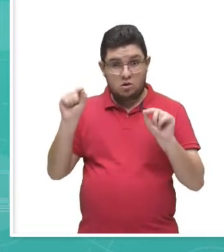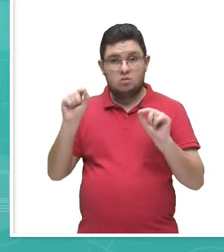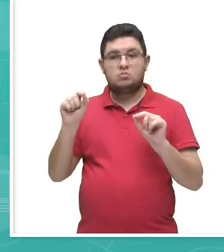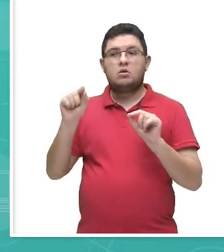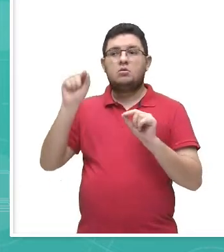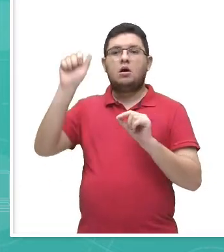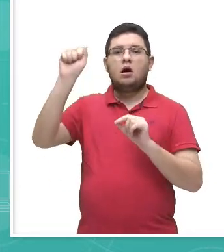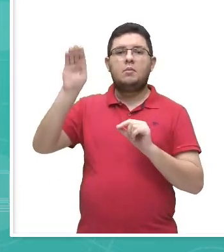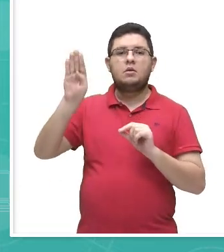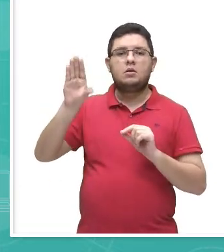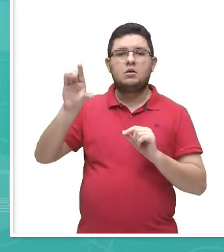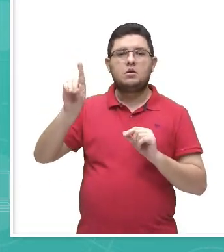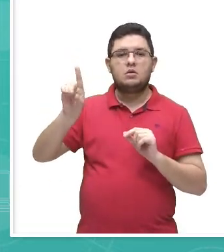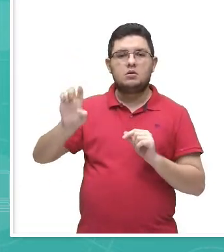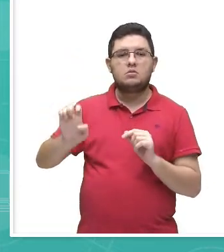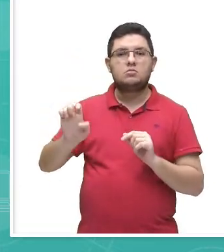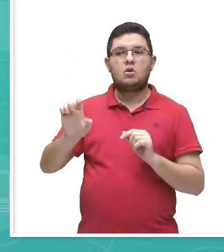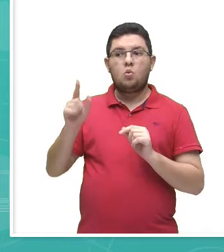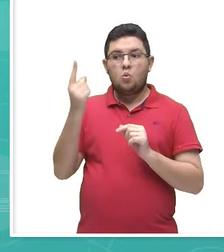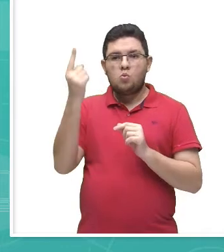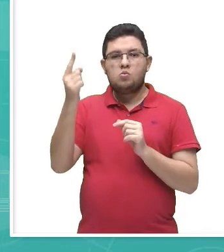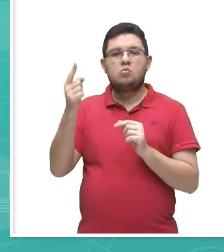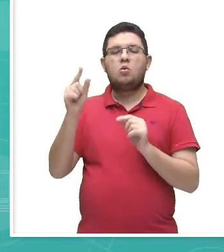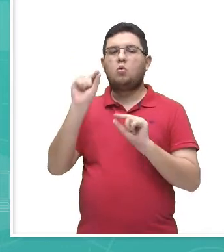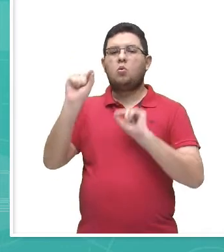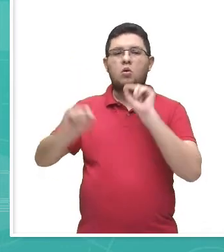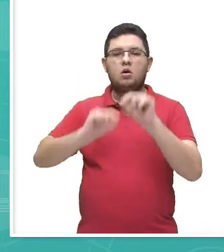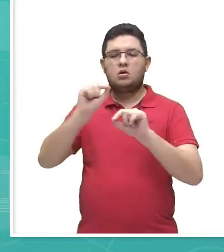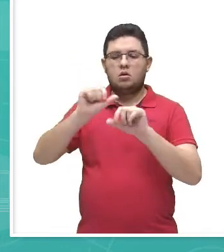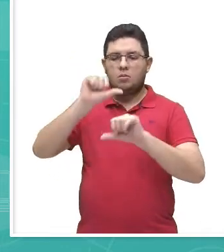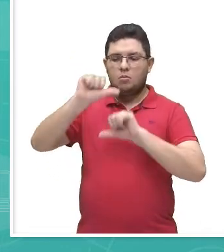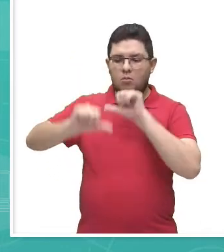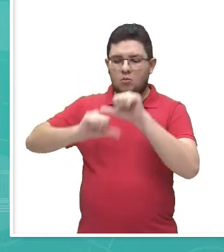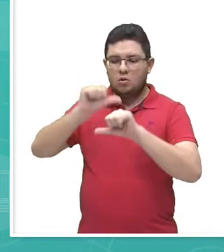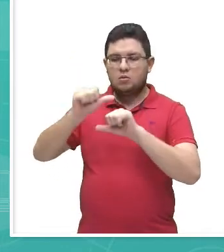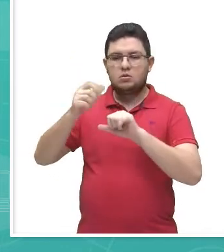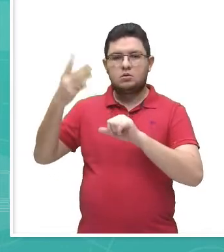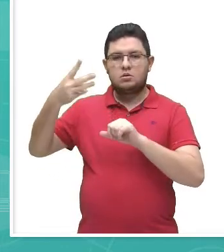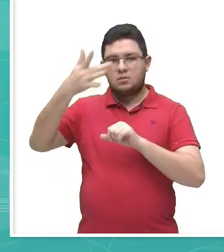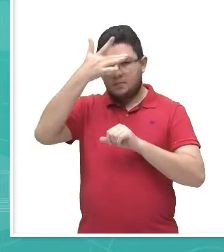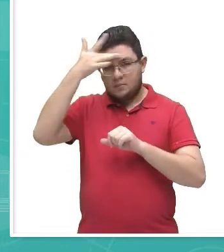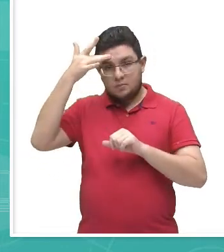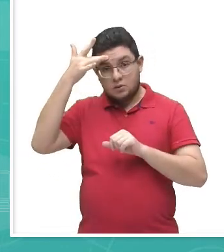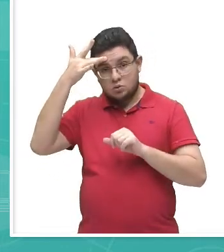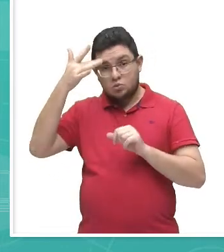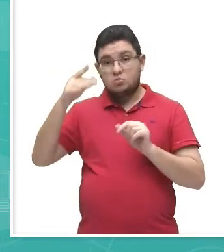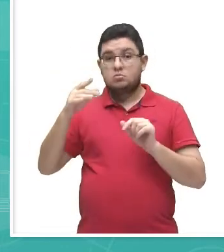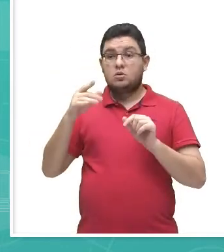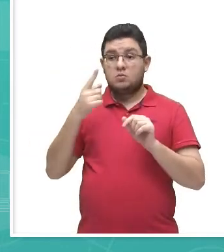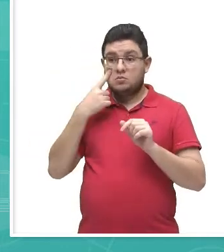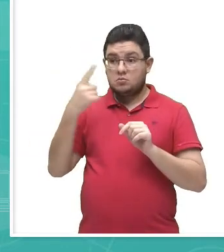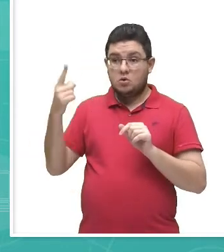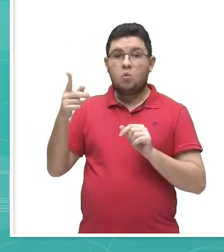na sequência, aí, nós voltamos para a gente conferir a resposta aí correta, tá certo? Vamos lá.